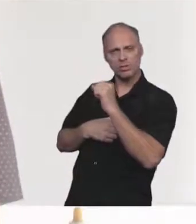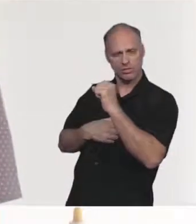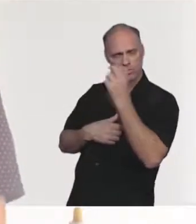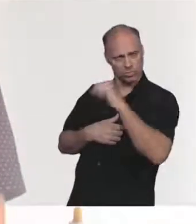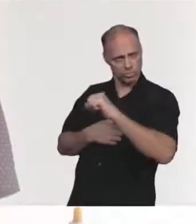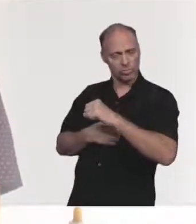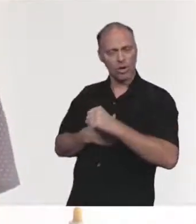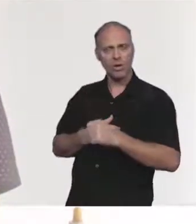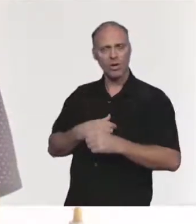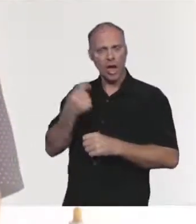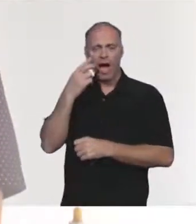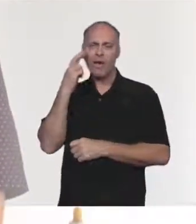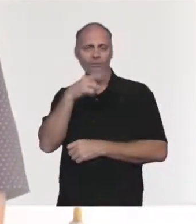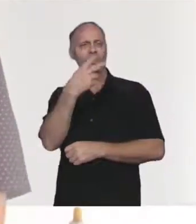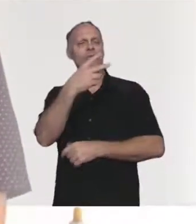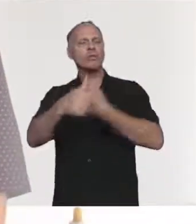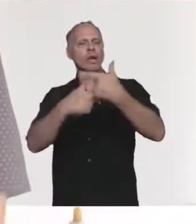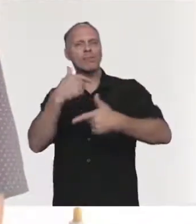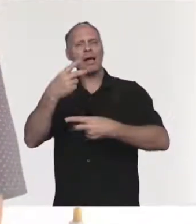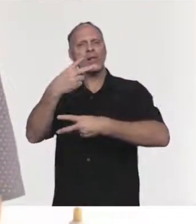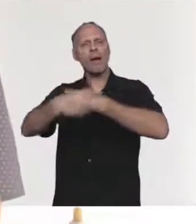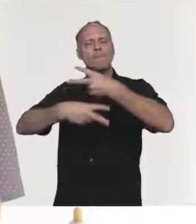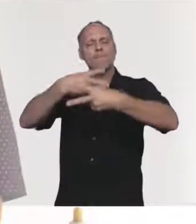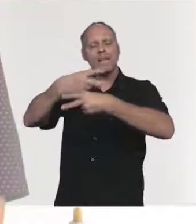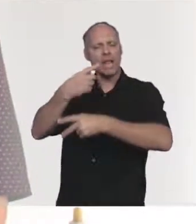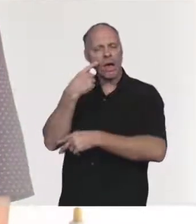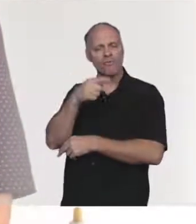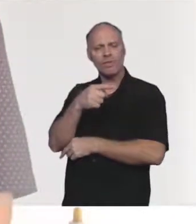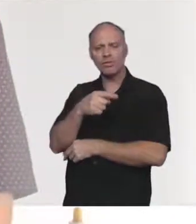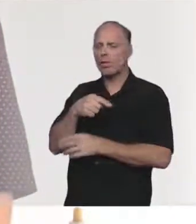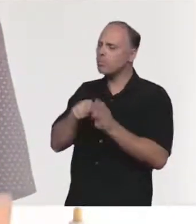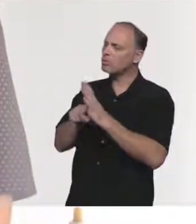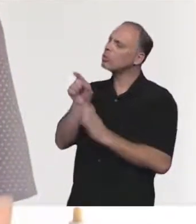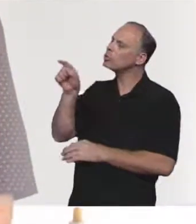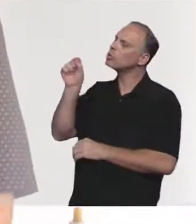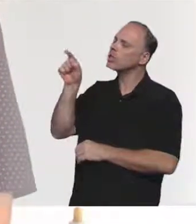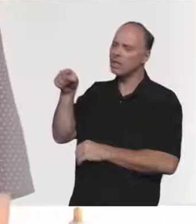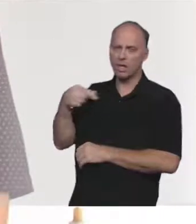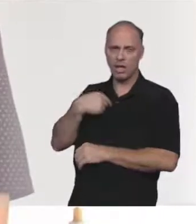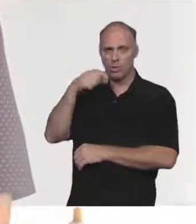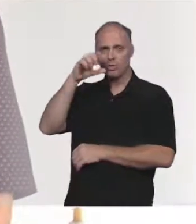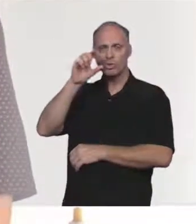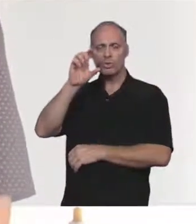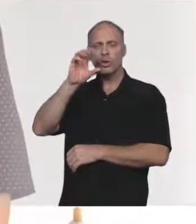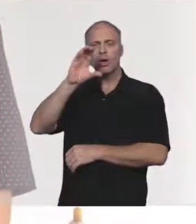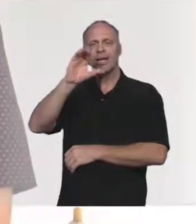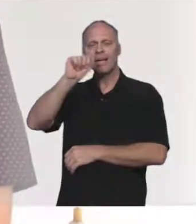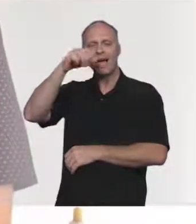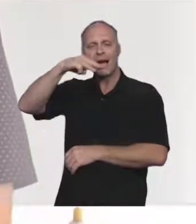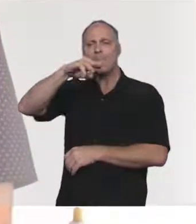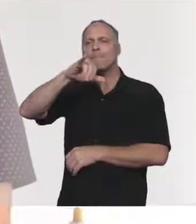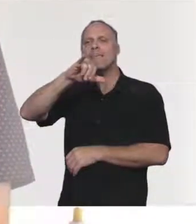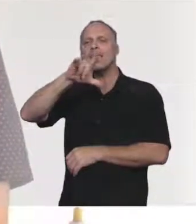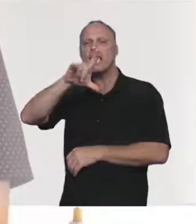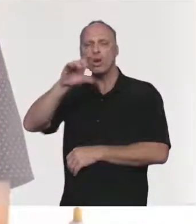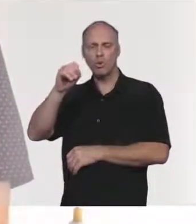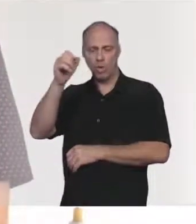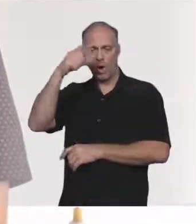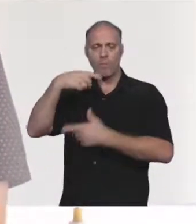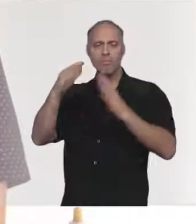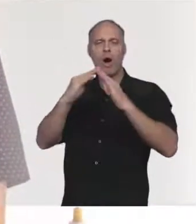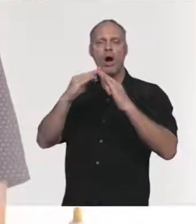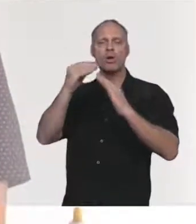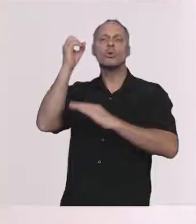vi teu trabalho na Bienal, né? E ele perguntou, e tu, quem é? Eu sou o Camilo, eu sou do Sul, estou chegando agora em